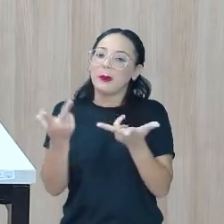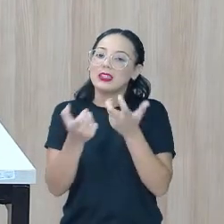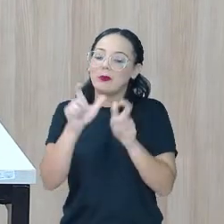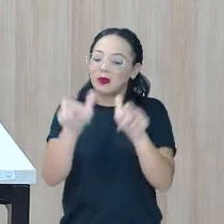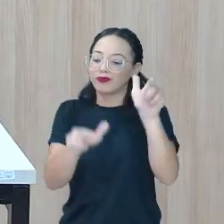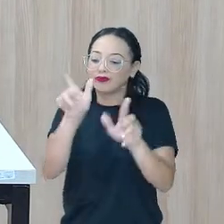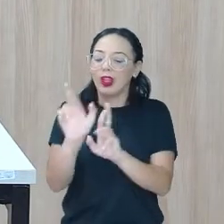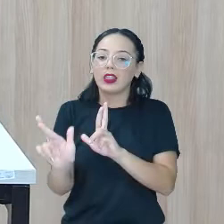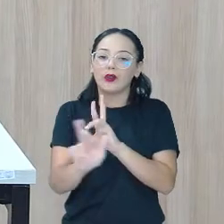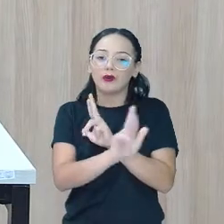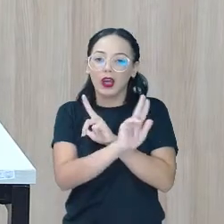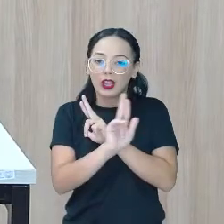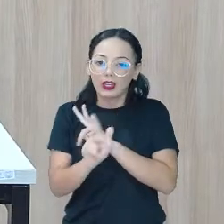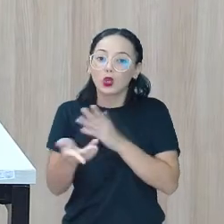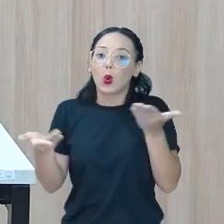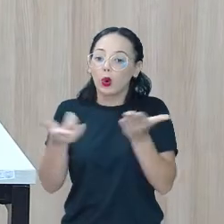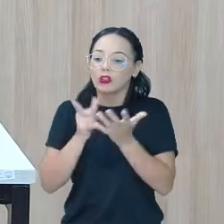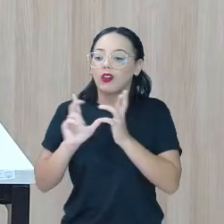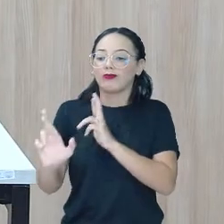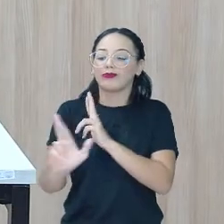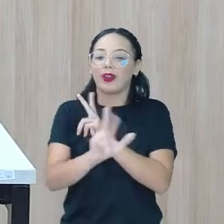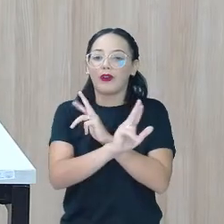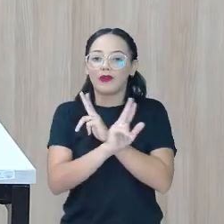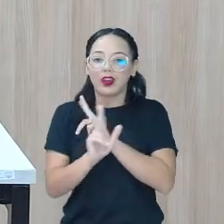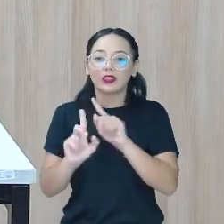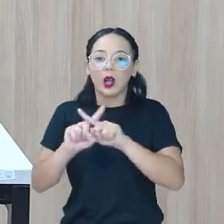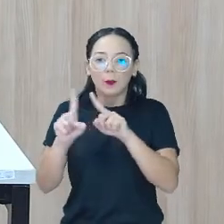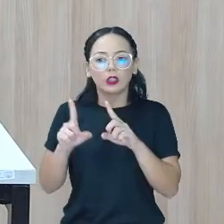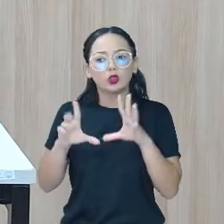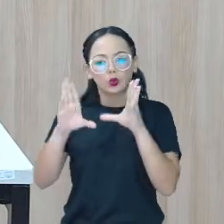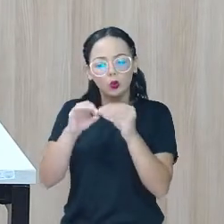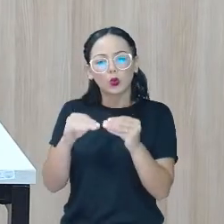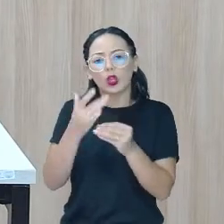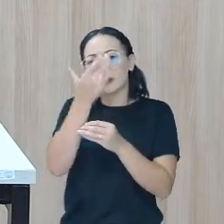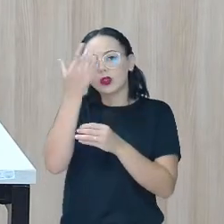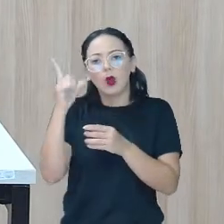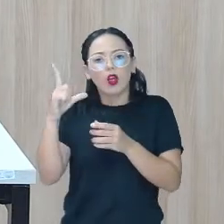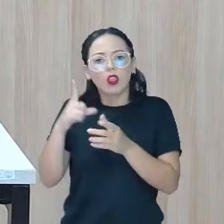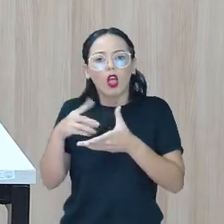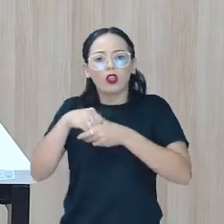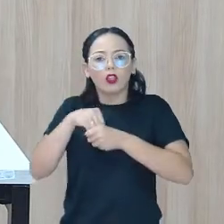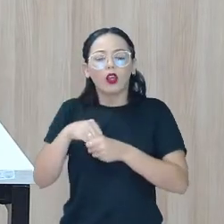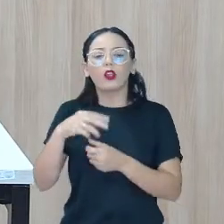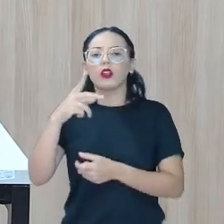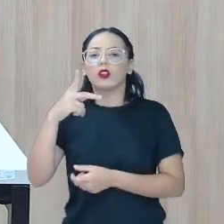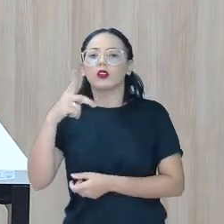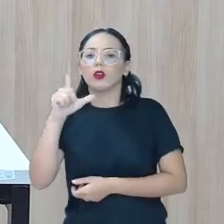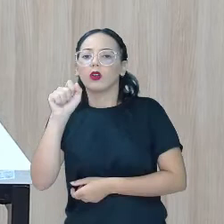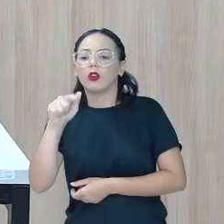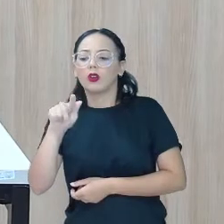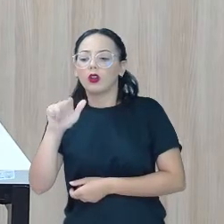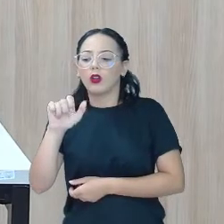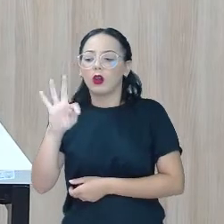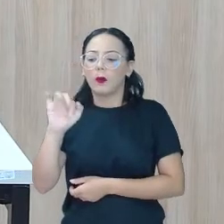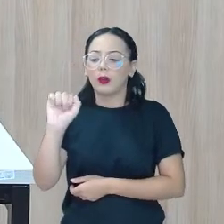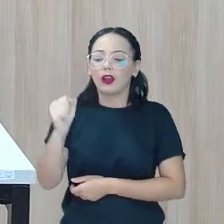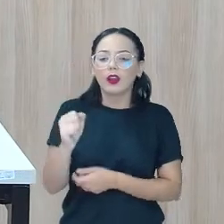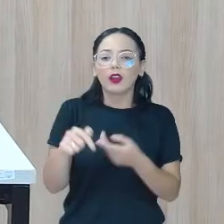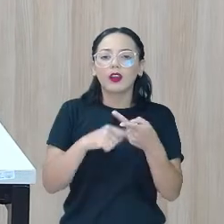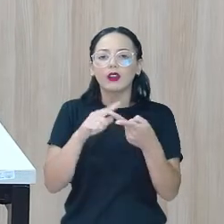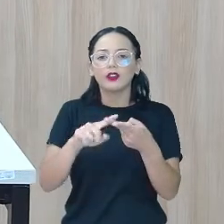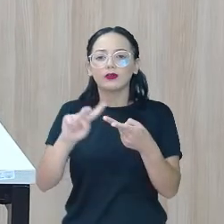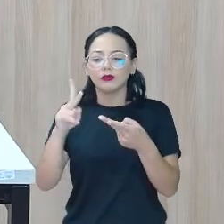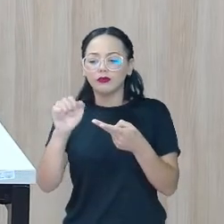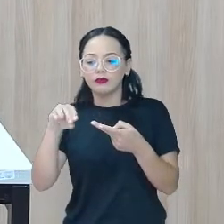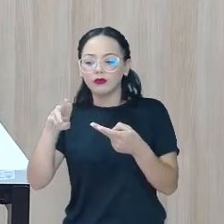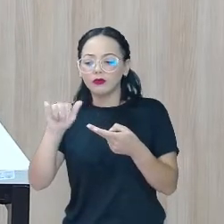Nós sabemos que existe diferença em relação ao sangue, mas todos nós temos as plaquetas, os leucócitos, as hemácias